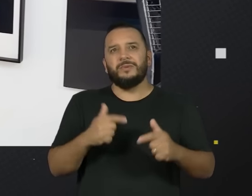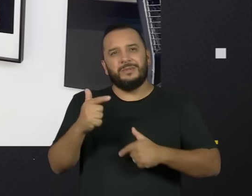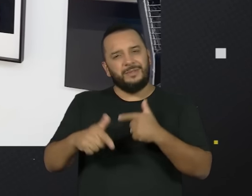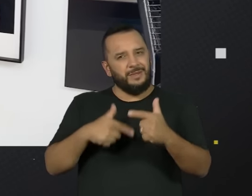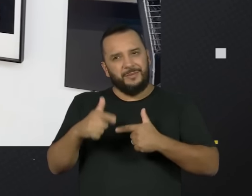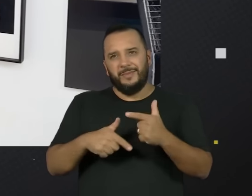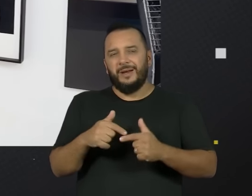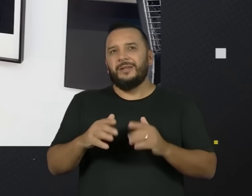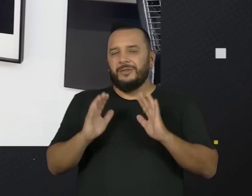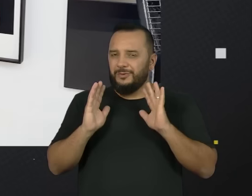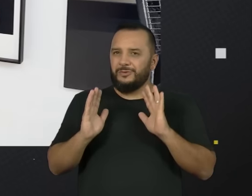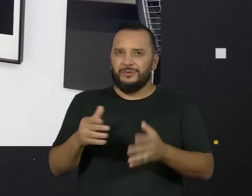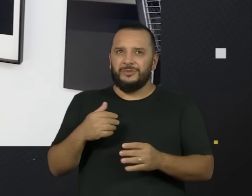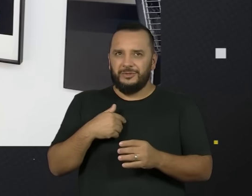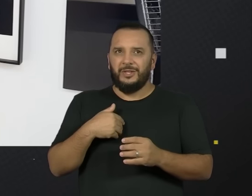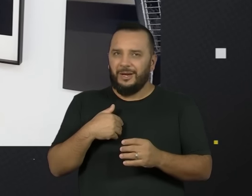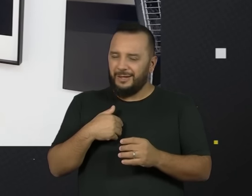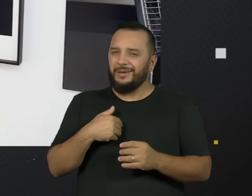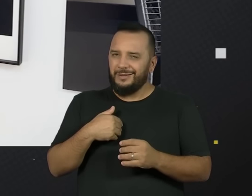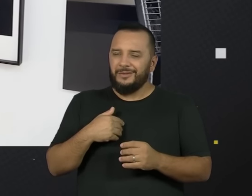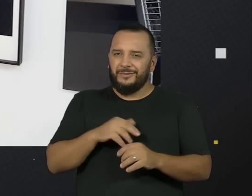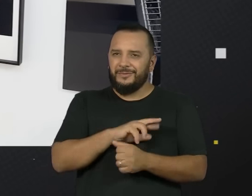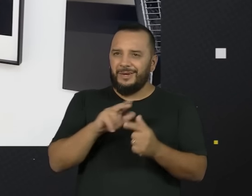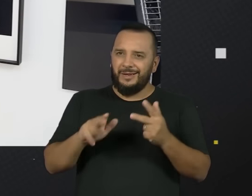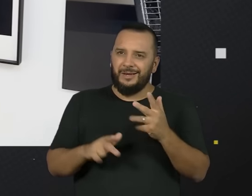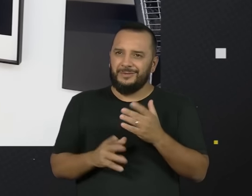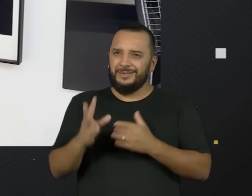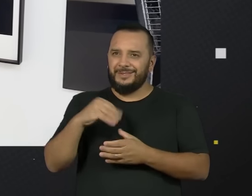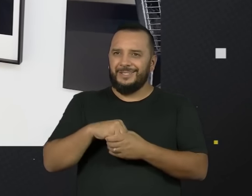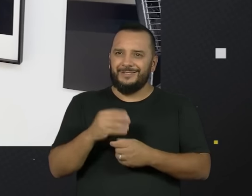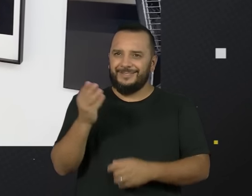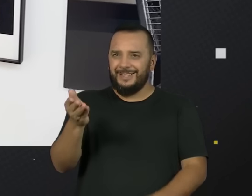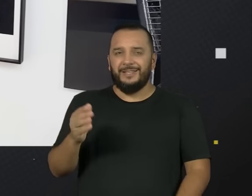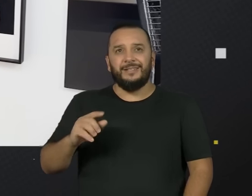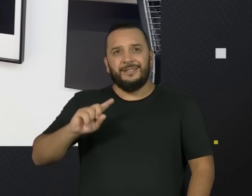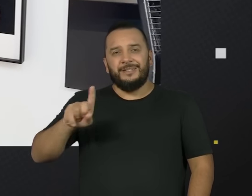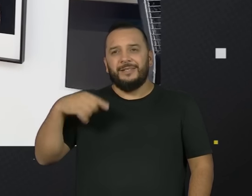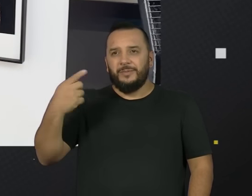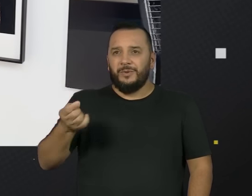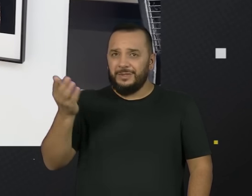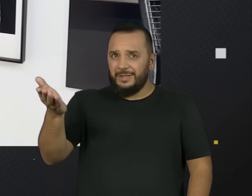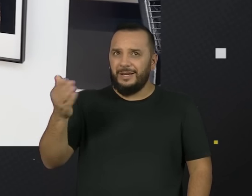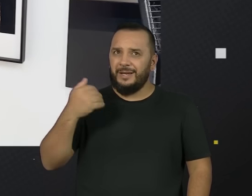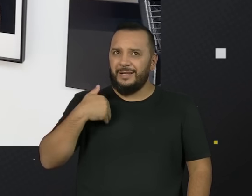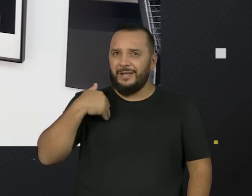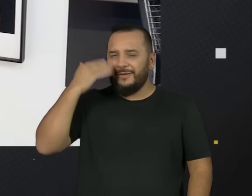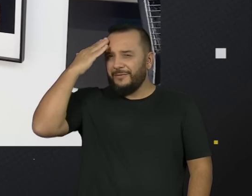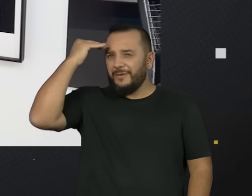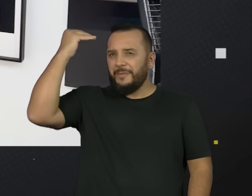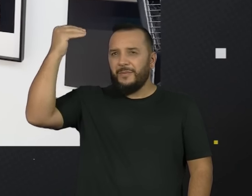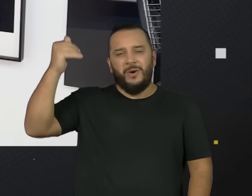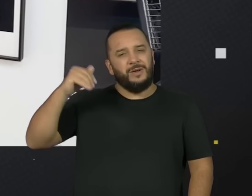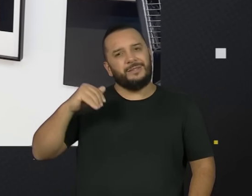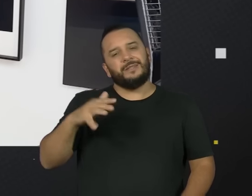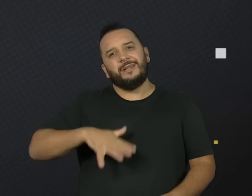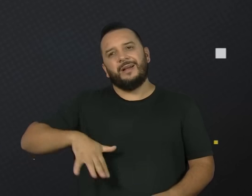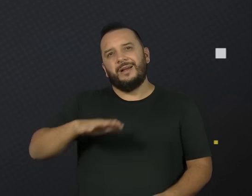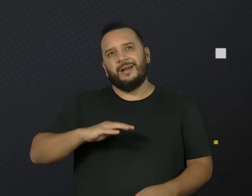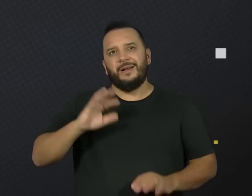fundiram de alguma forma nela e ela passou por tudo isso de uma forma bem. Depois passou a ser essa diva da moda,